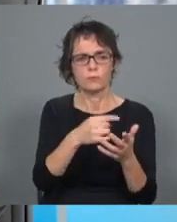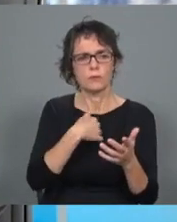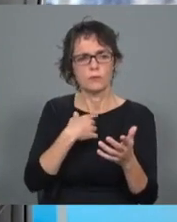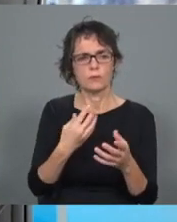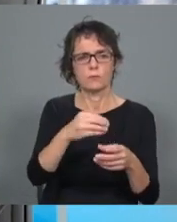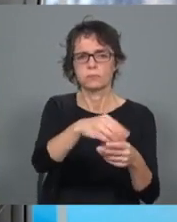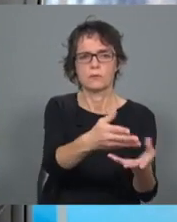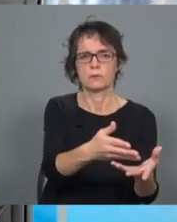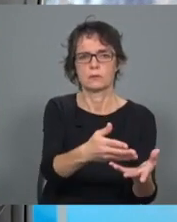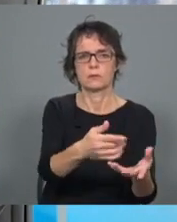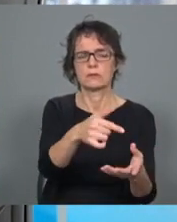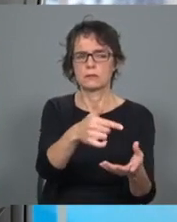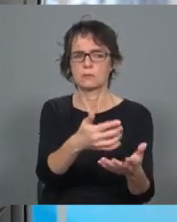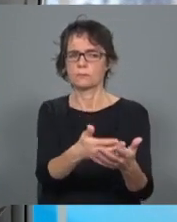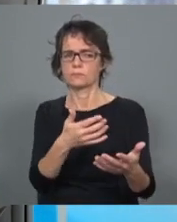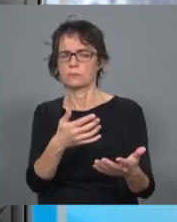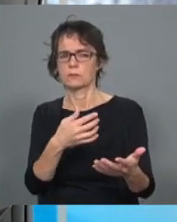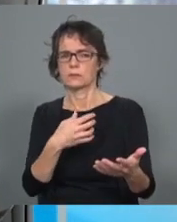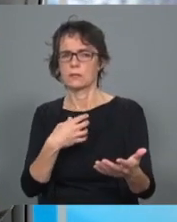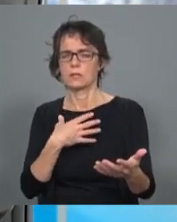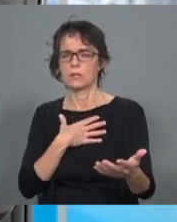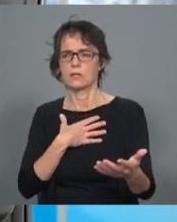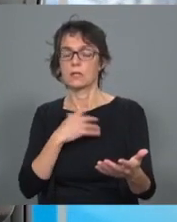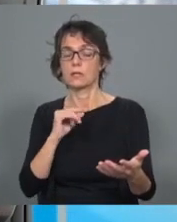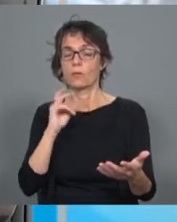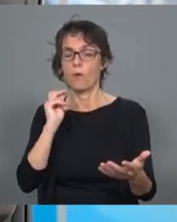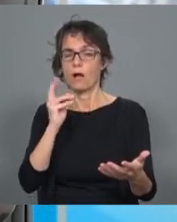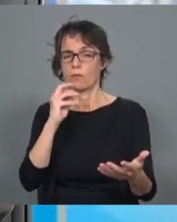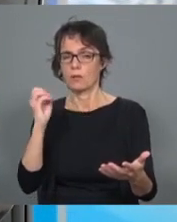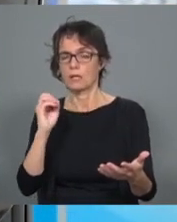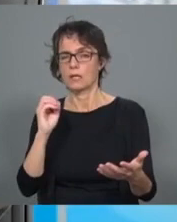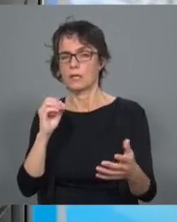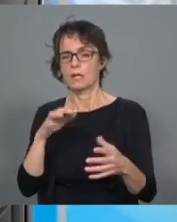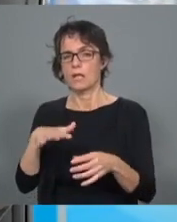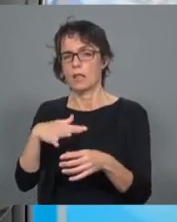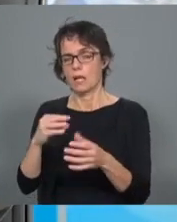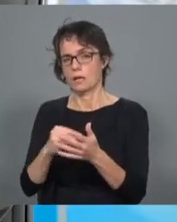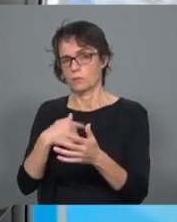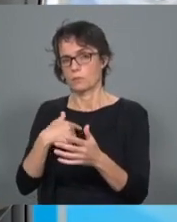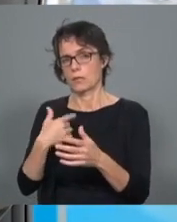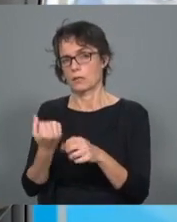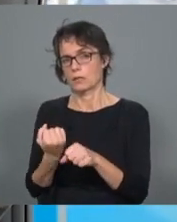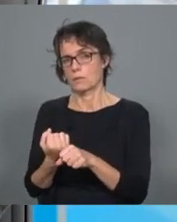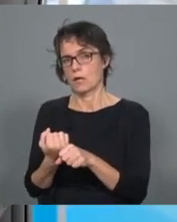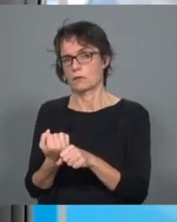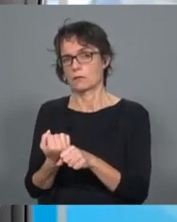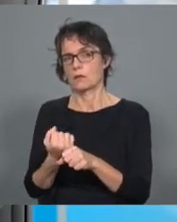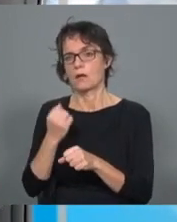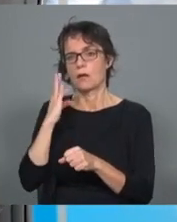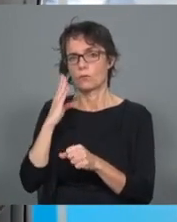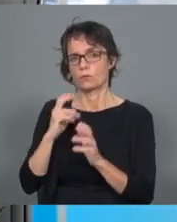vista pessoal a mim me agrida um bocadinho. Eu há 30 anos que trabalho em pobreza. E os números